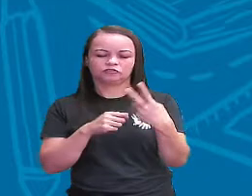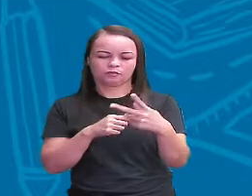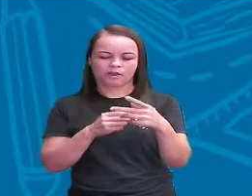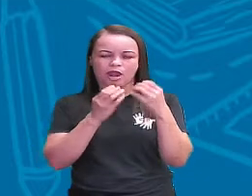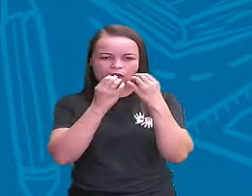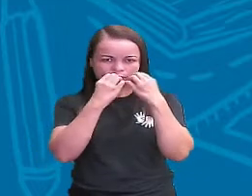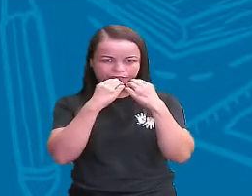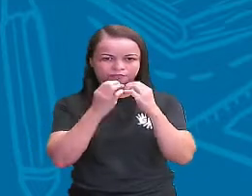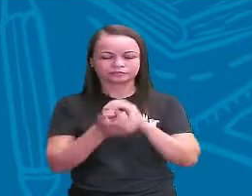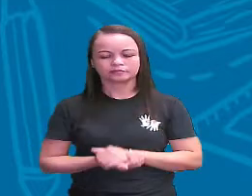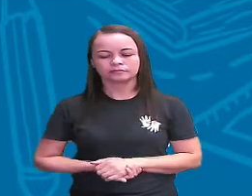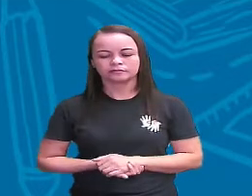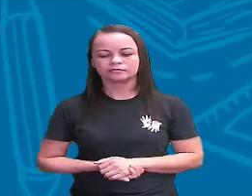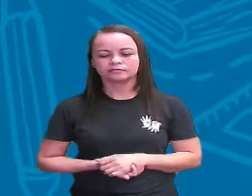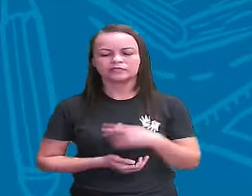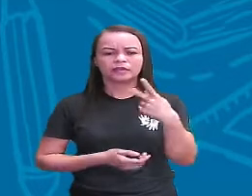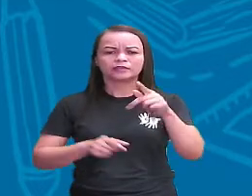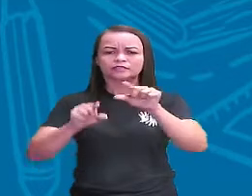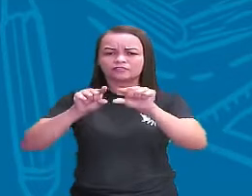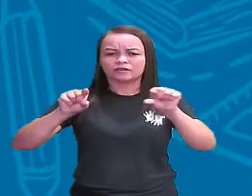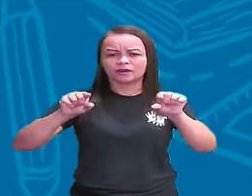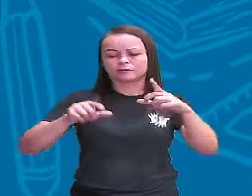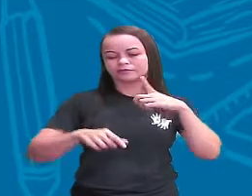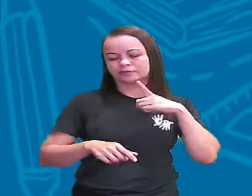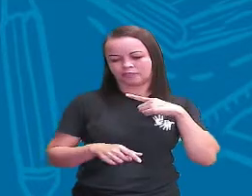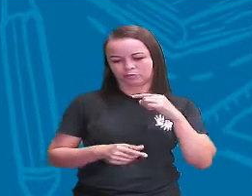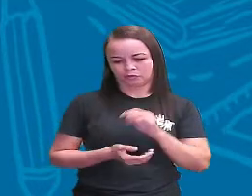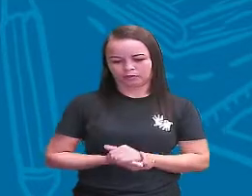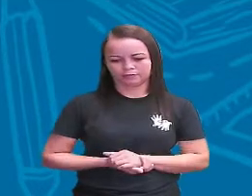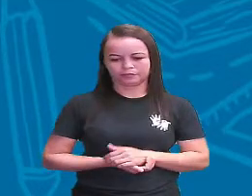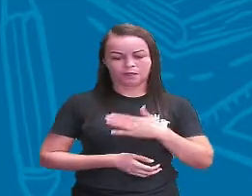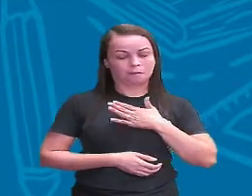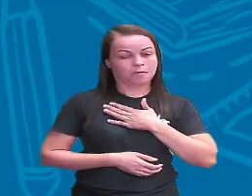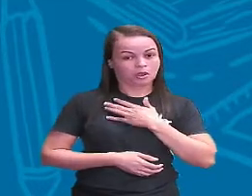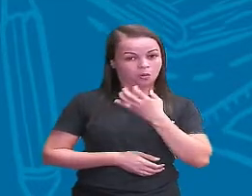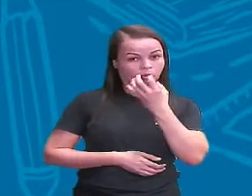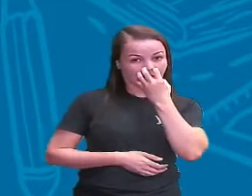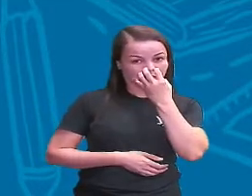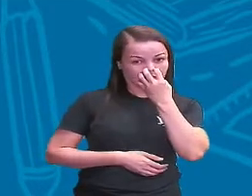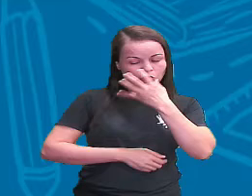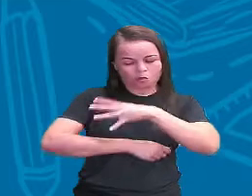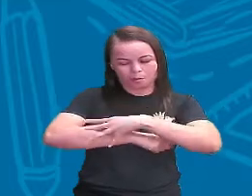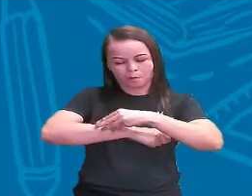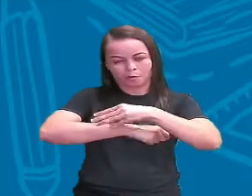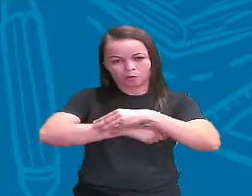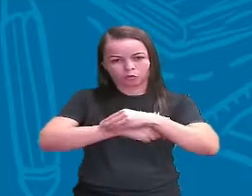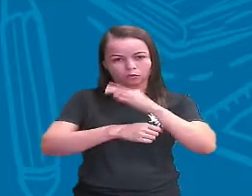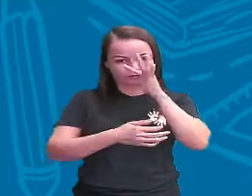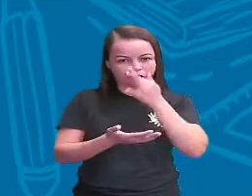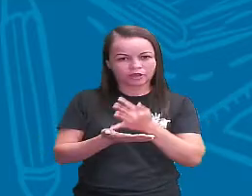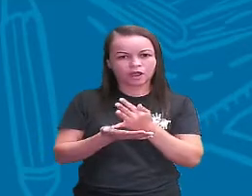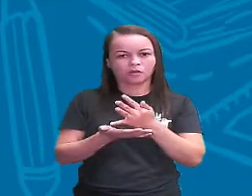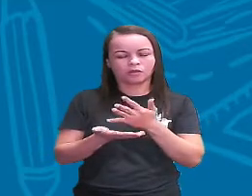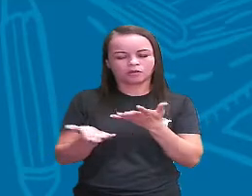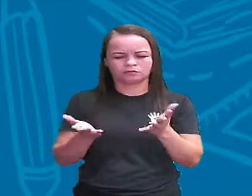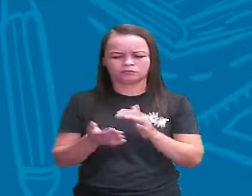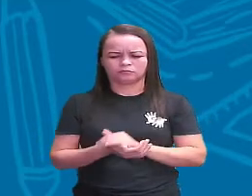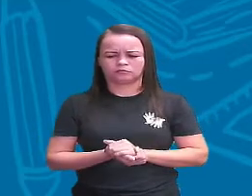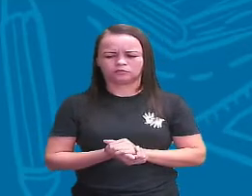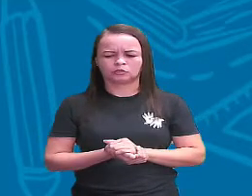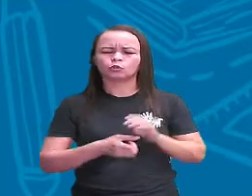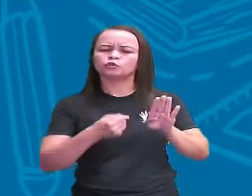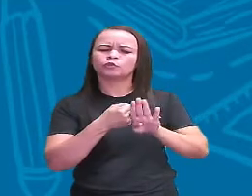ok? Nessa frase aqui, nós temos, ó, meu cachorro é peludo e fiel. Quem é o